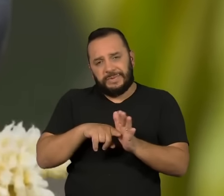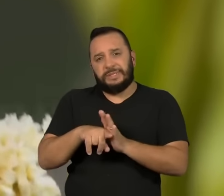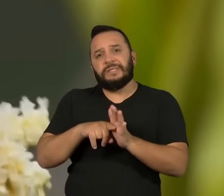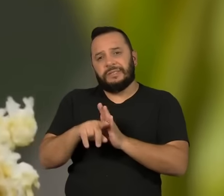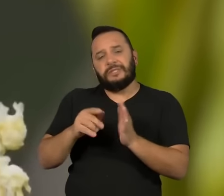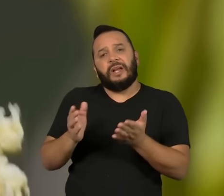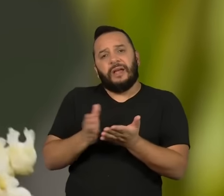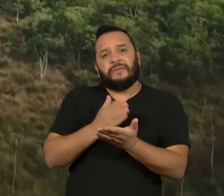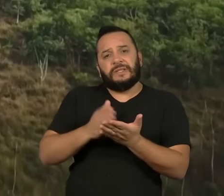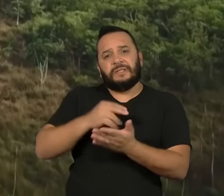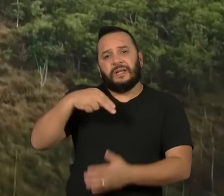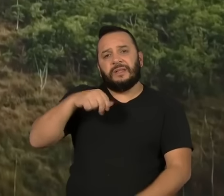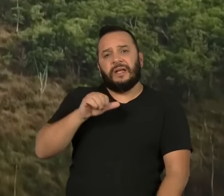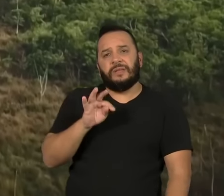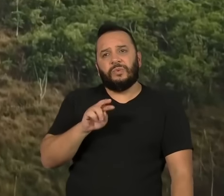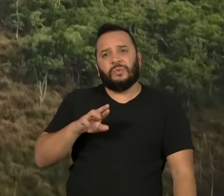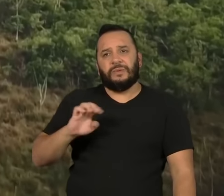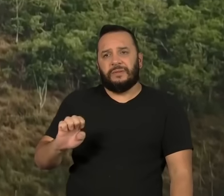Evolution.